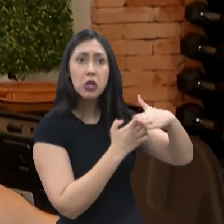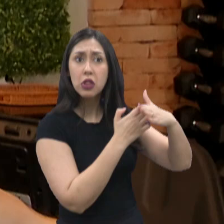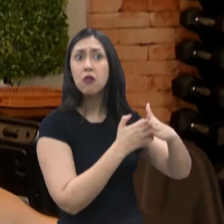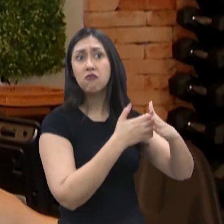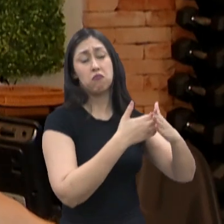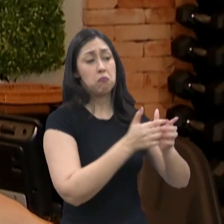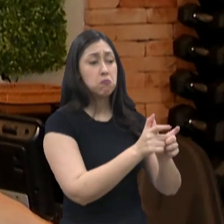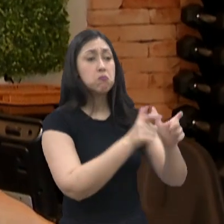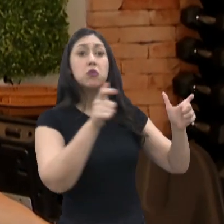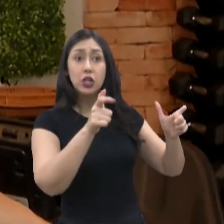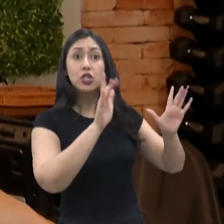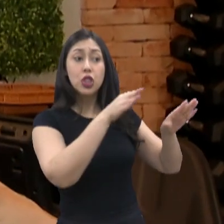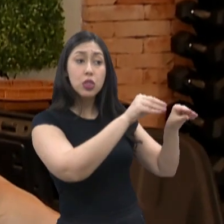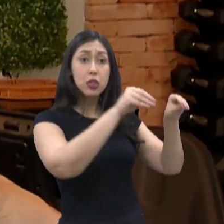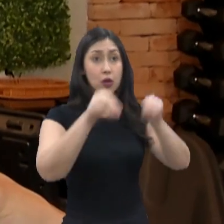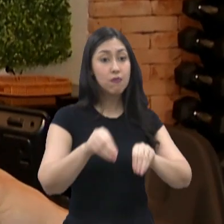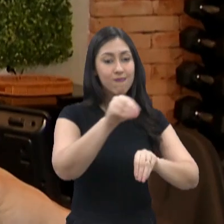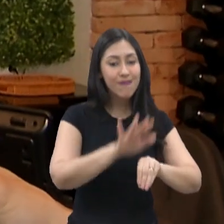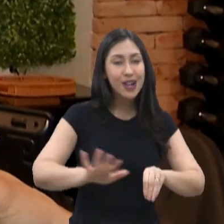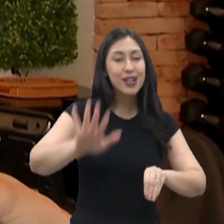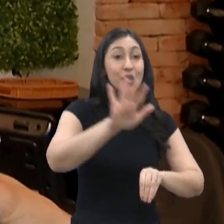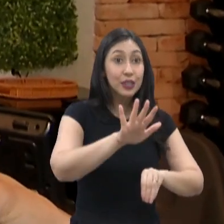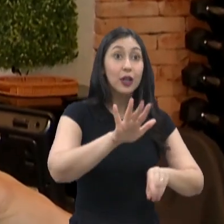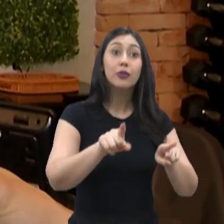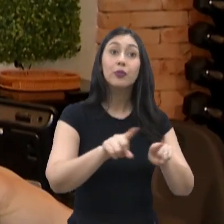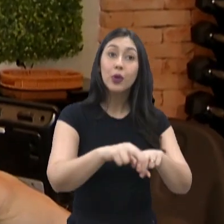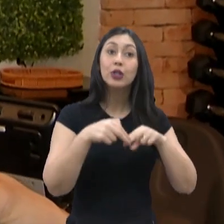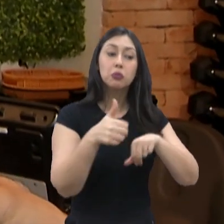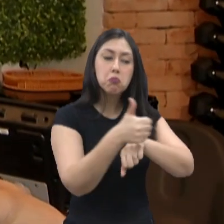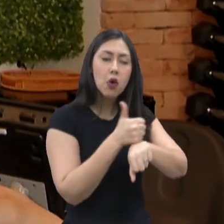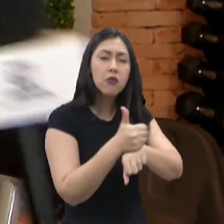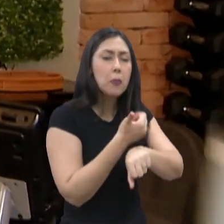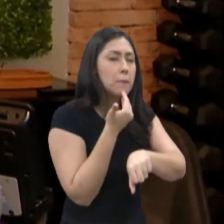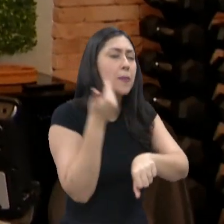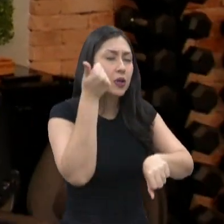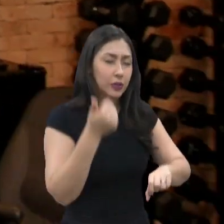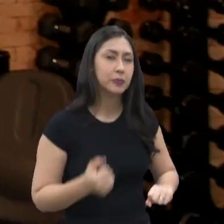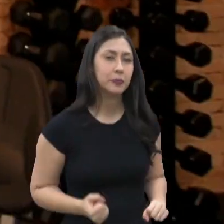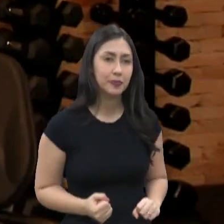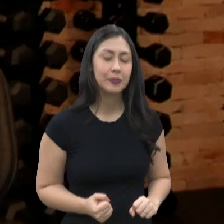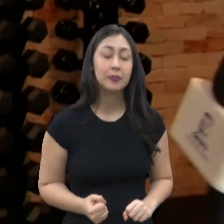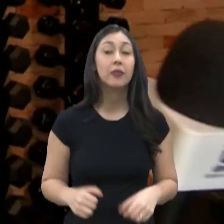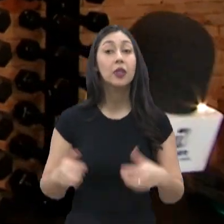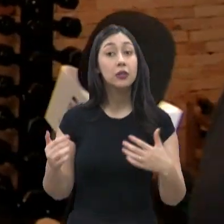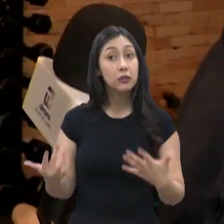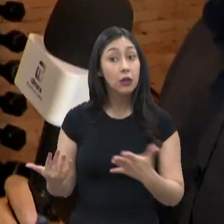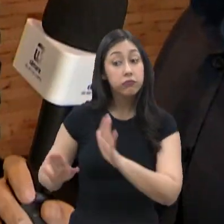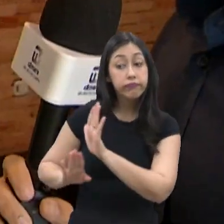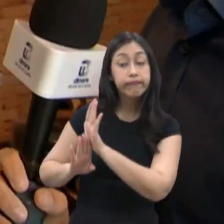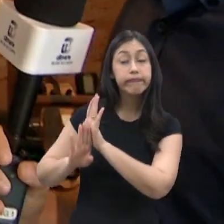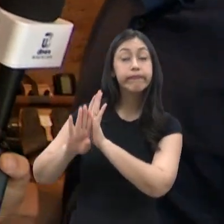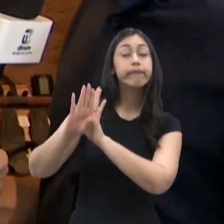têm vindo para a região também e trazendo uma profissionalização melhor tanto do serviço quanto dos equipamentos. Pois é, e com essa crescente demanda